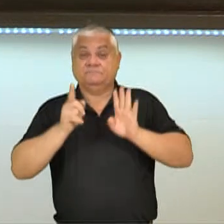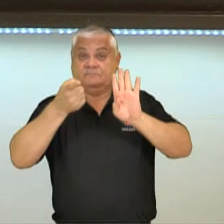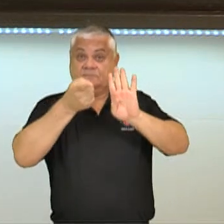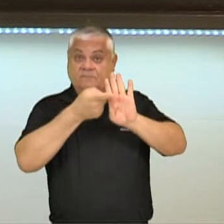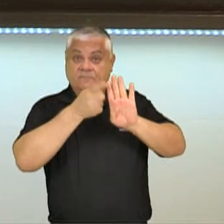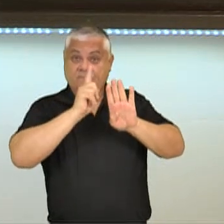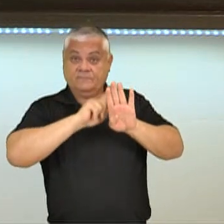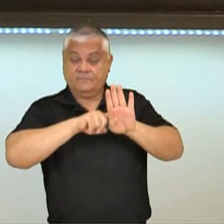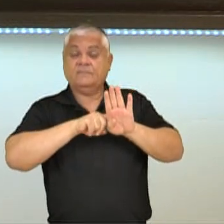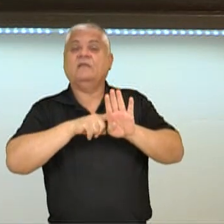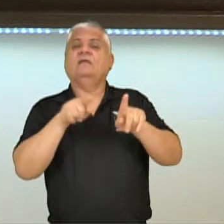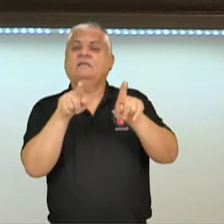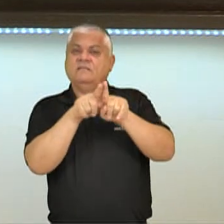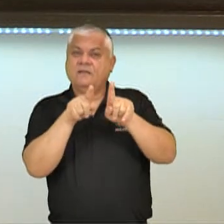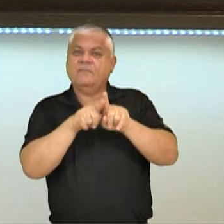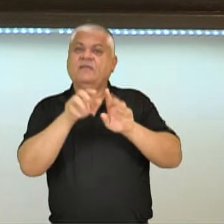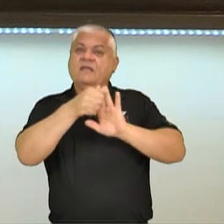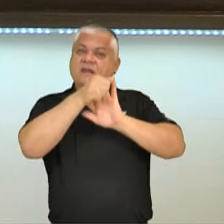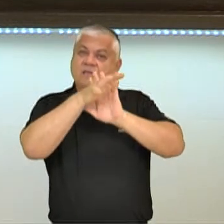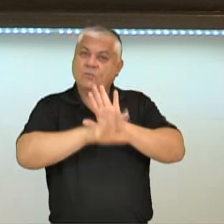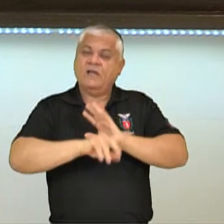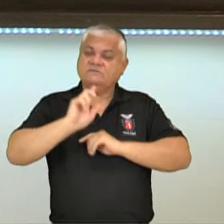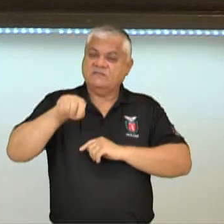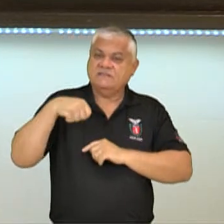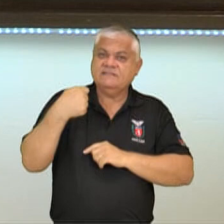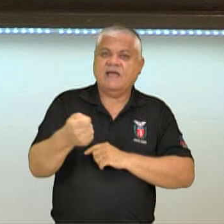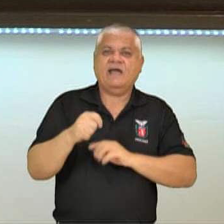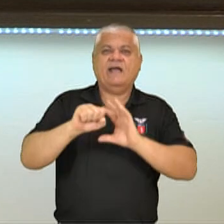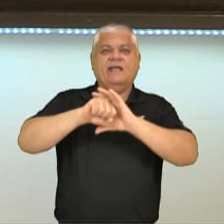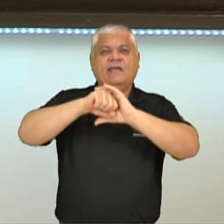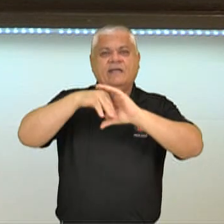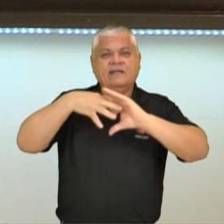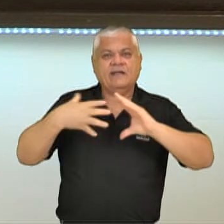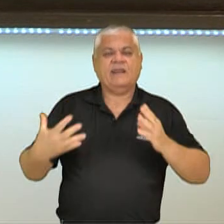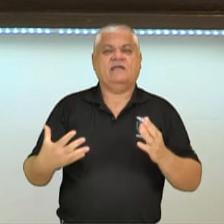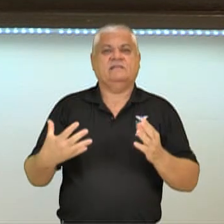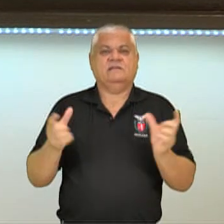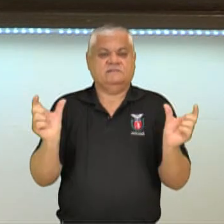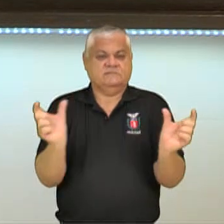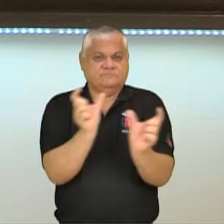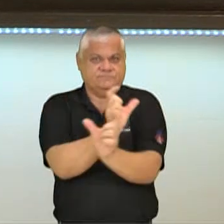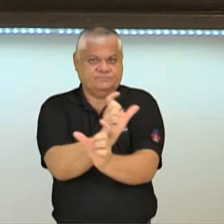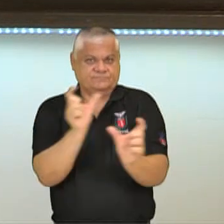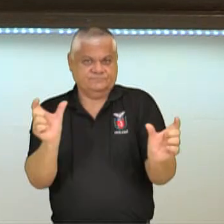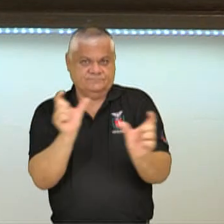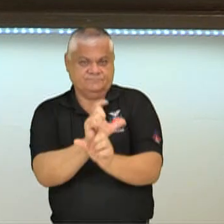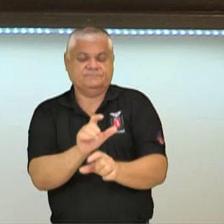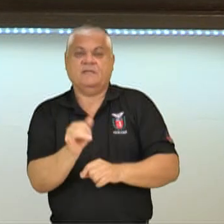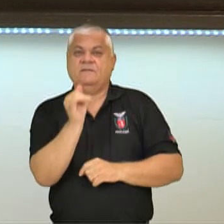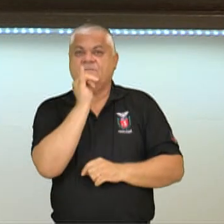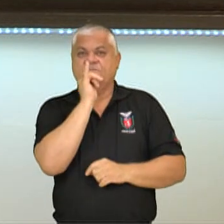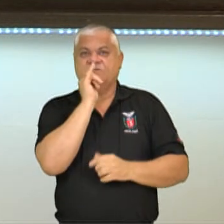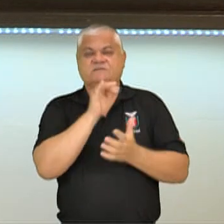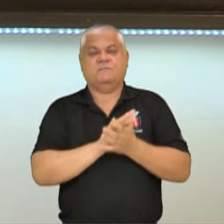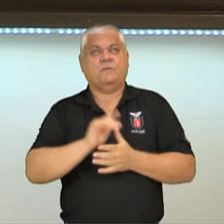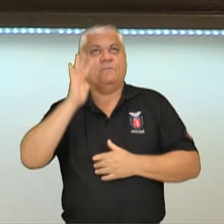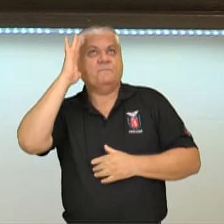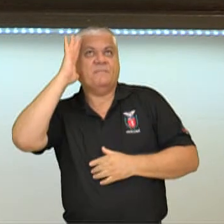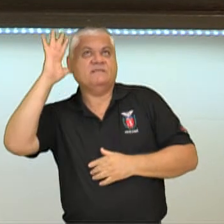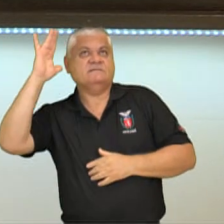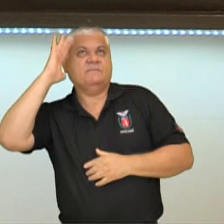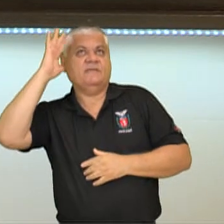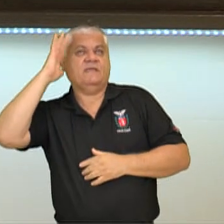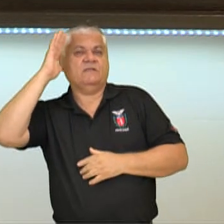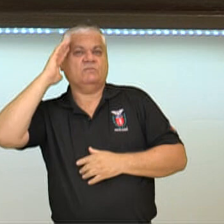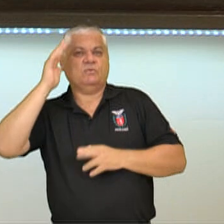de linguagem em que eu atribuo uma característica de um ser a outro. Como, por exemplo, quando eu digo o pensamento é um